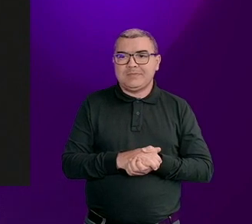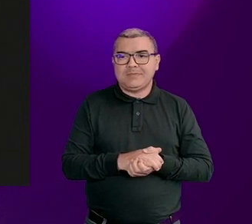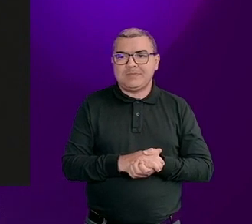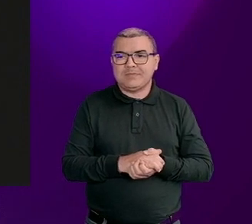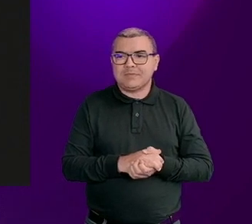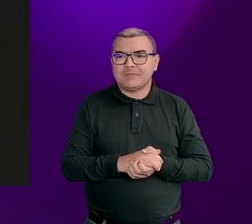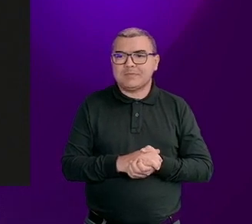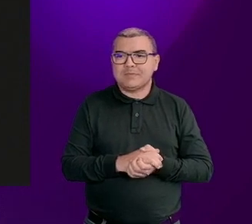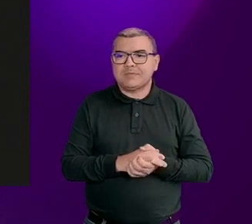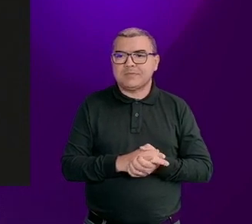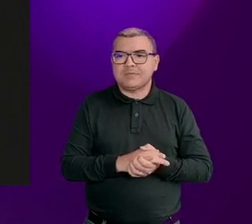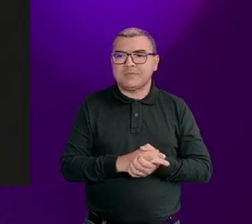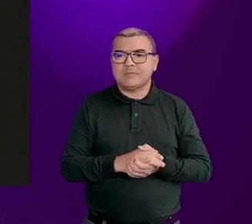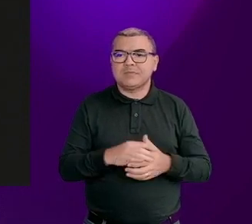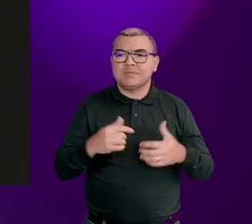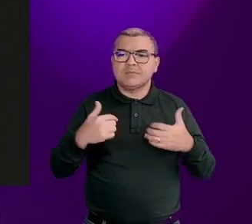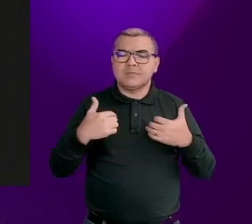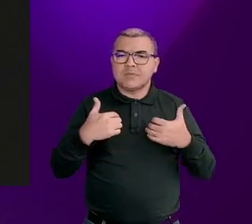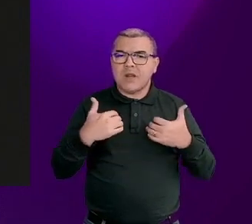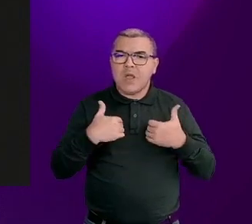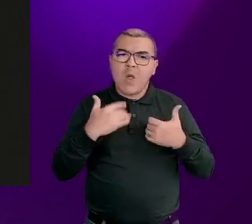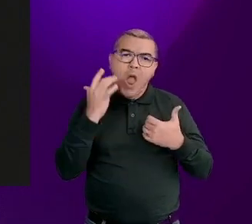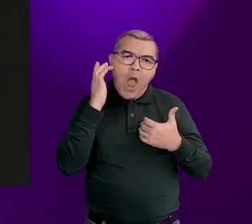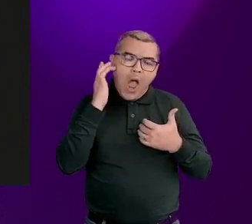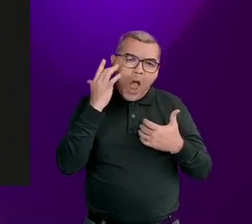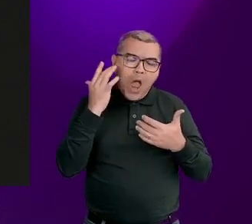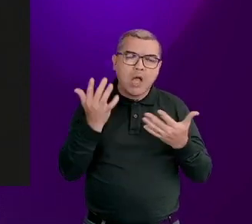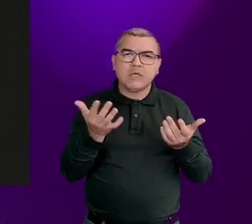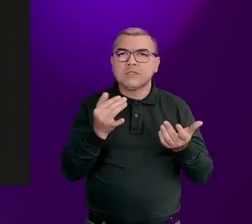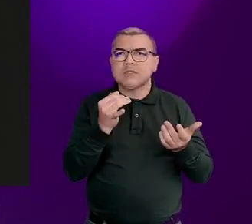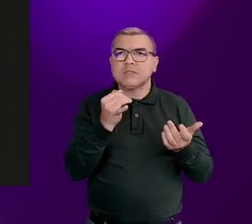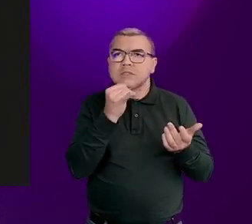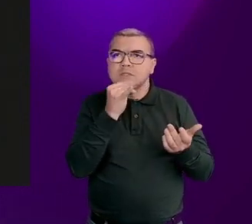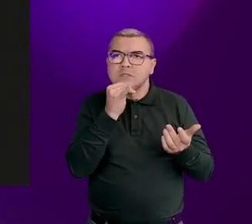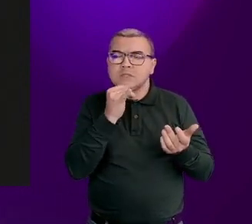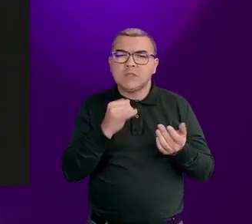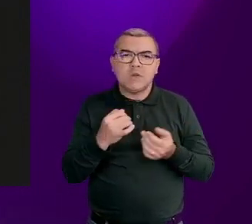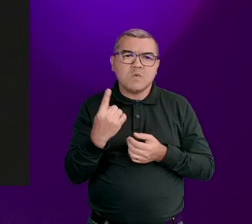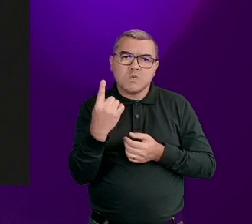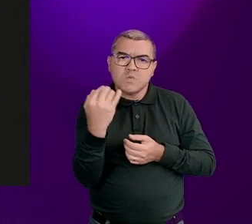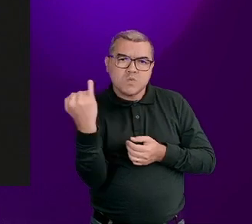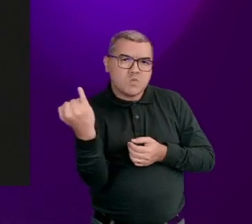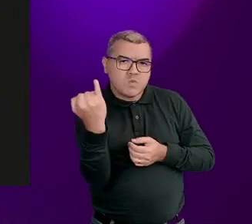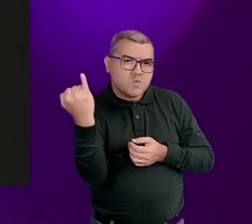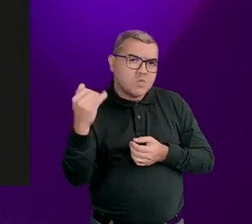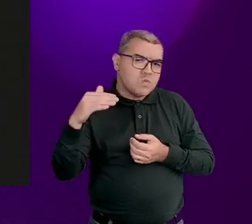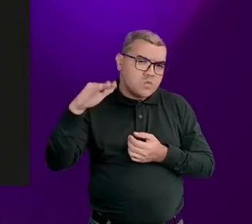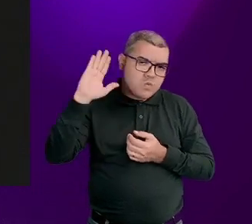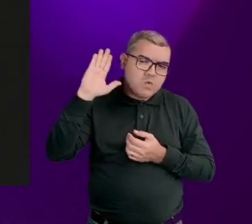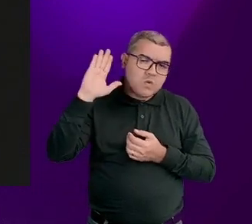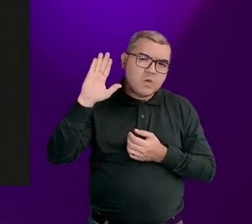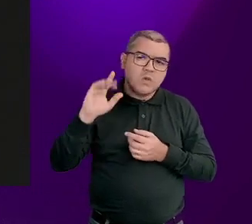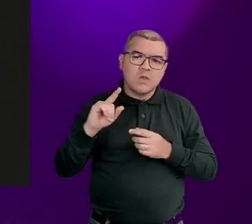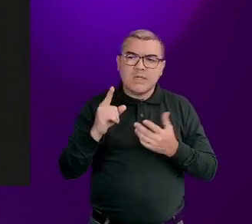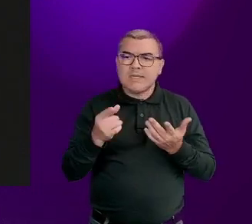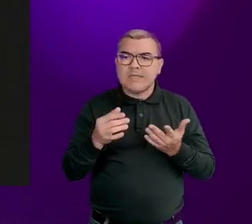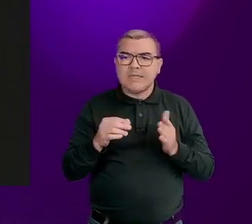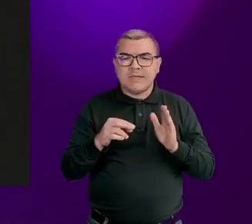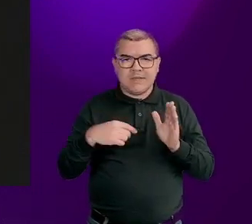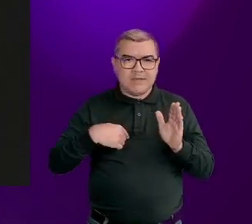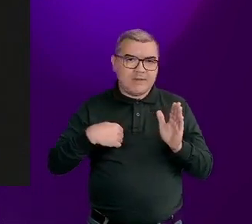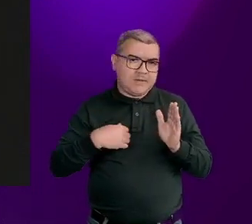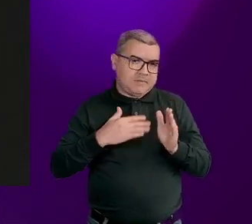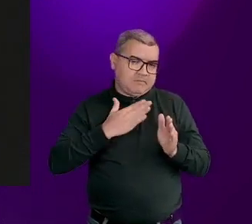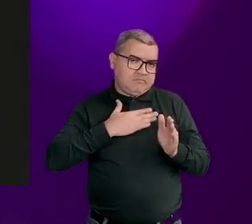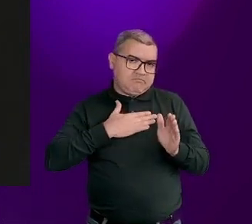Olha, você vou falar e depois o Arnaldo, né? Eu acho que assim, um dos predicados, né, dessa